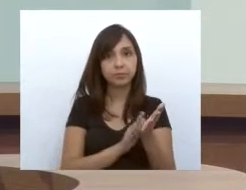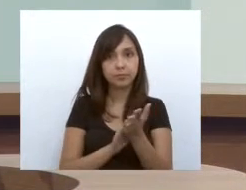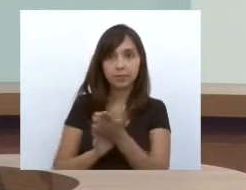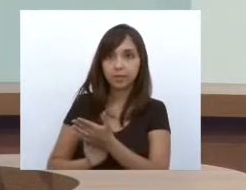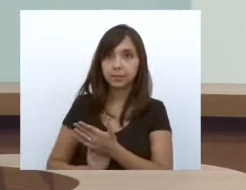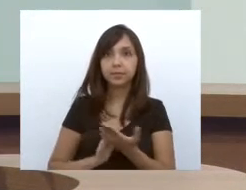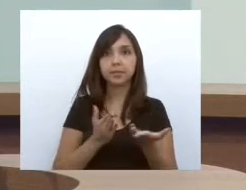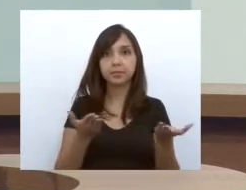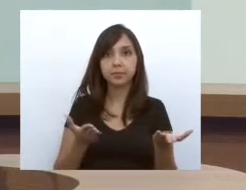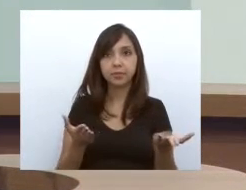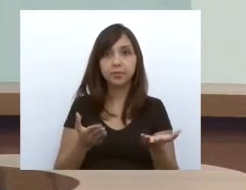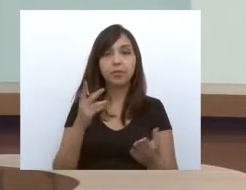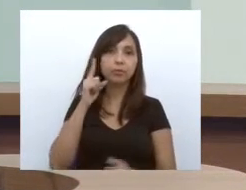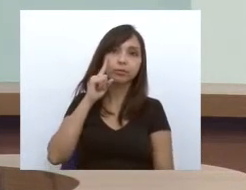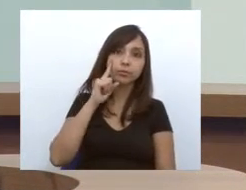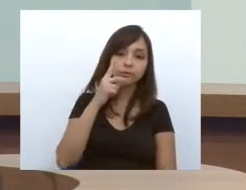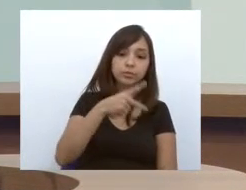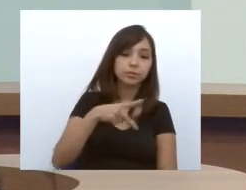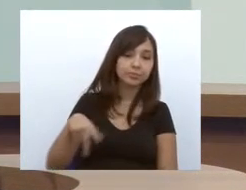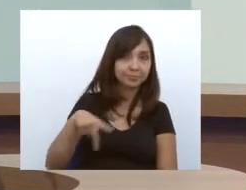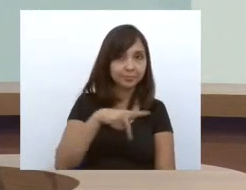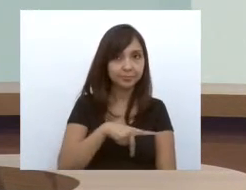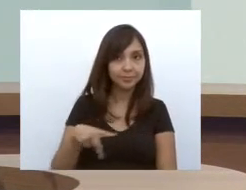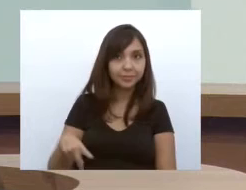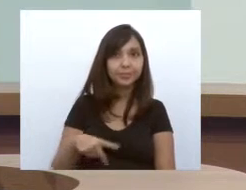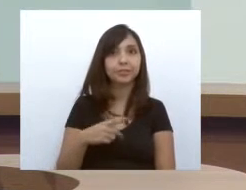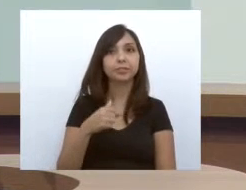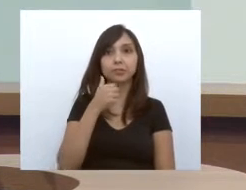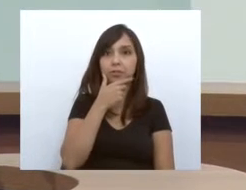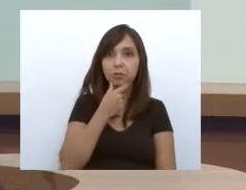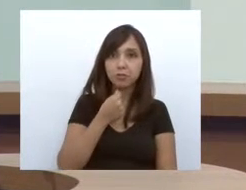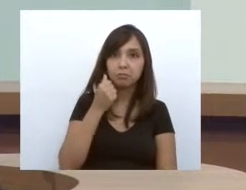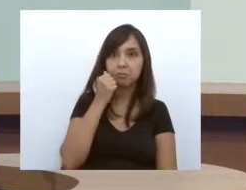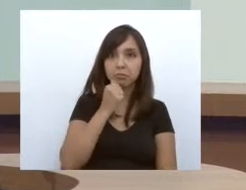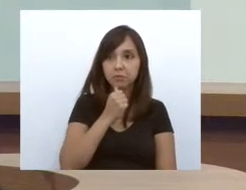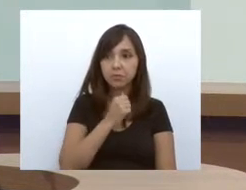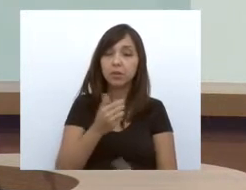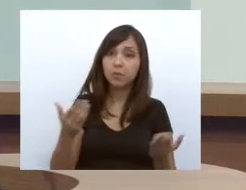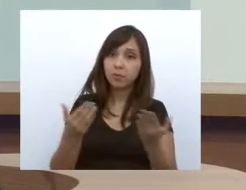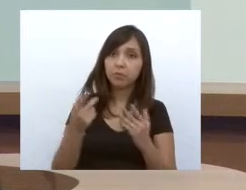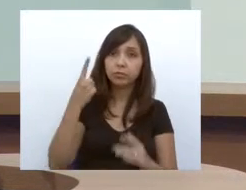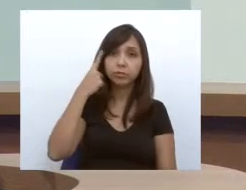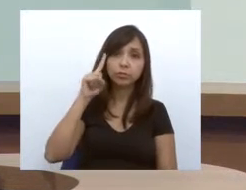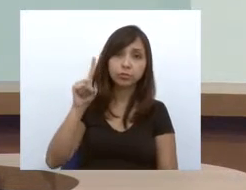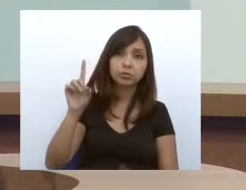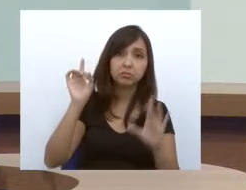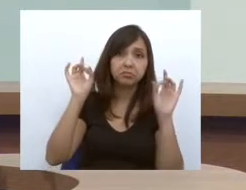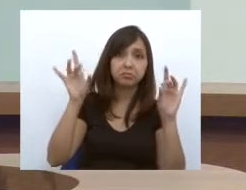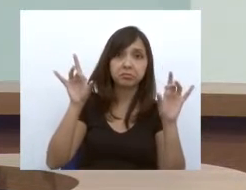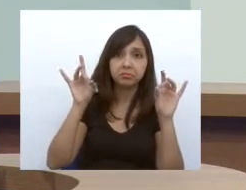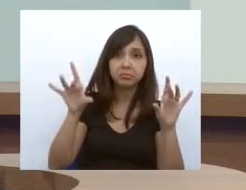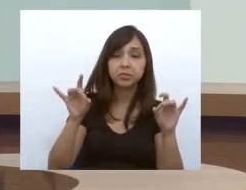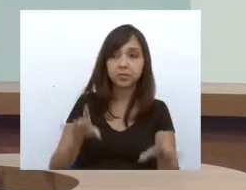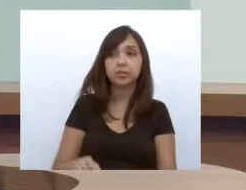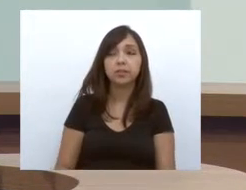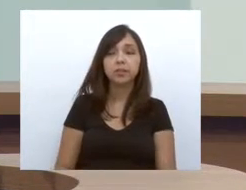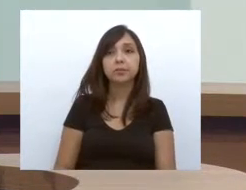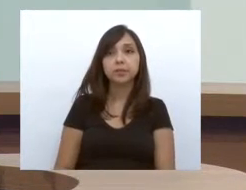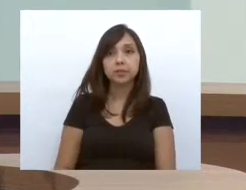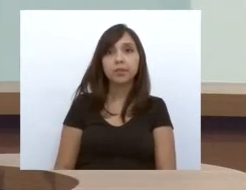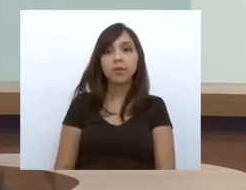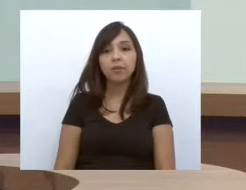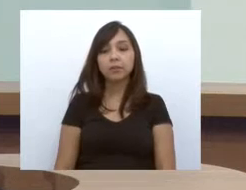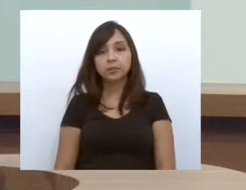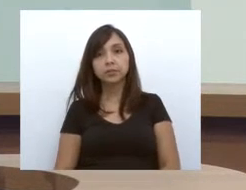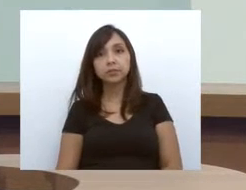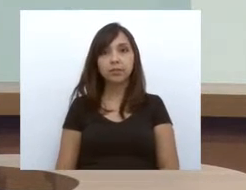parabenizar os professores... professoras, pelo dia de hoje, não pelo que tem